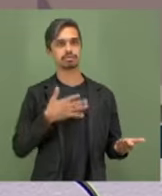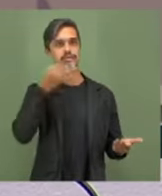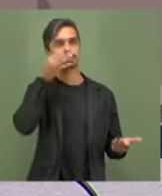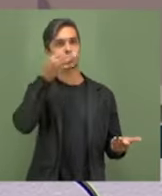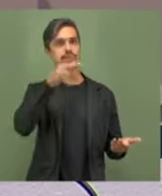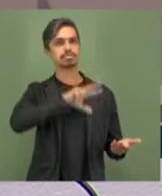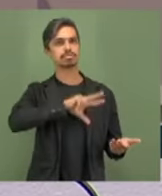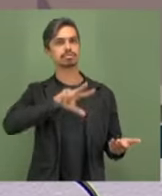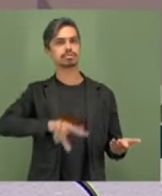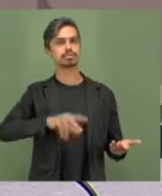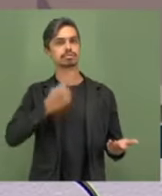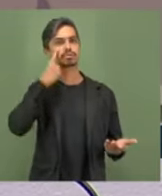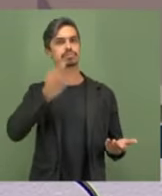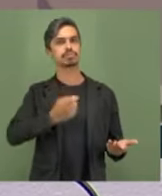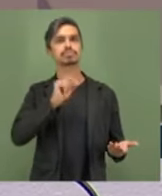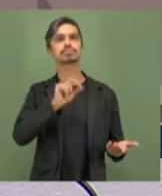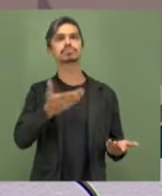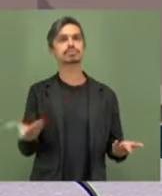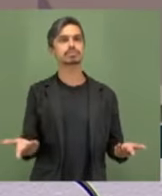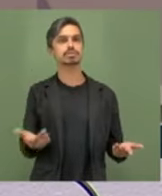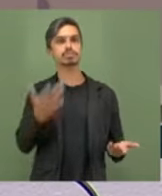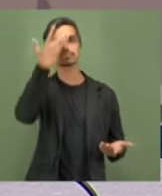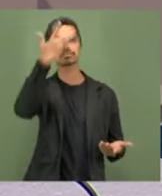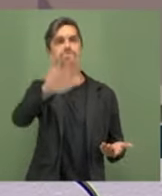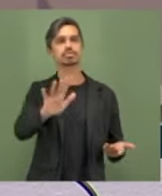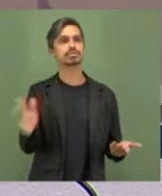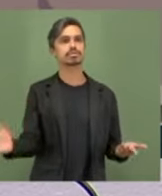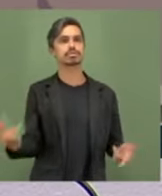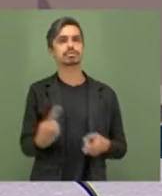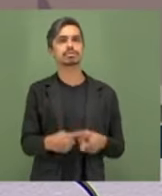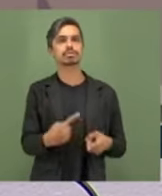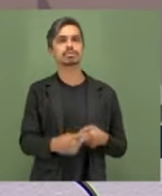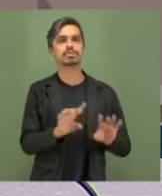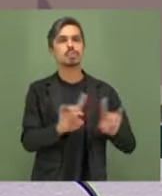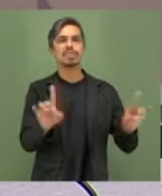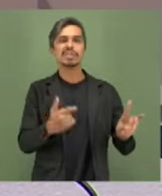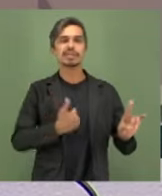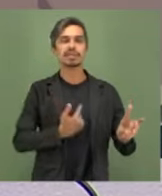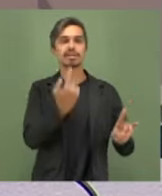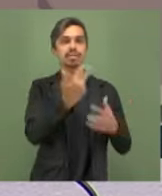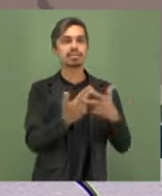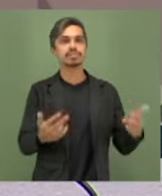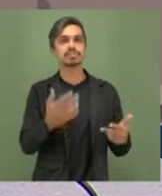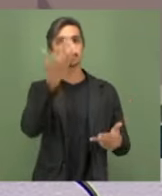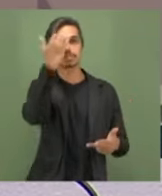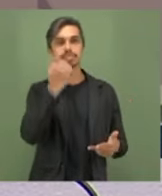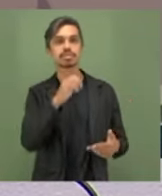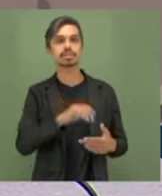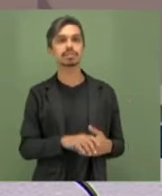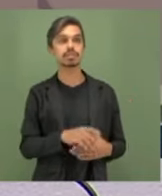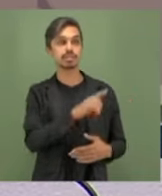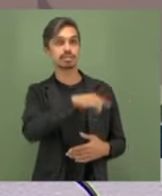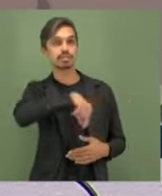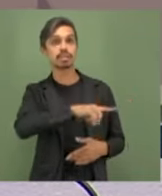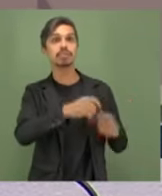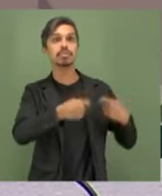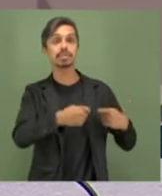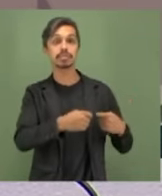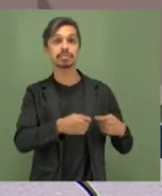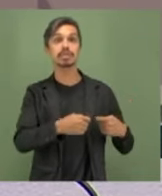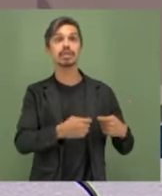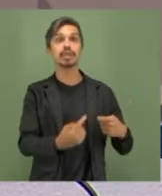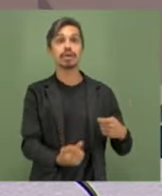português interessa sobre as urnas do Brasil? Também não entendo. Mas uma coisa é que eu sei, é que eles deviam ser os primeiros a saber que as